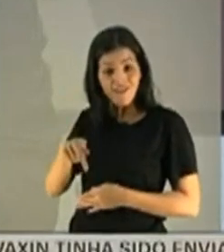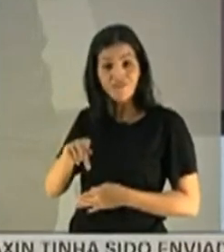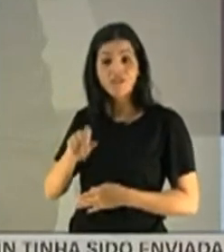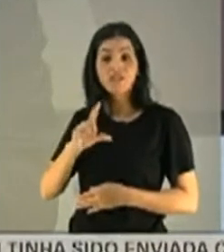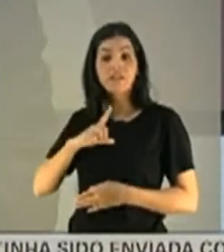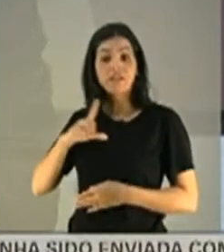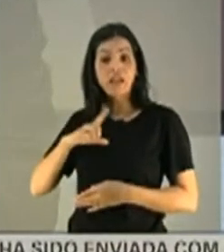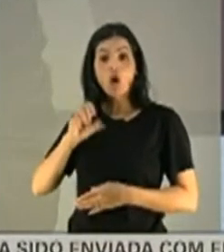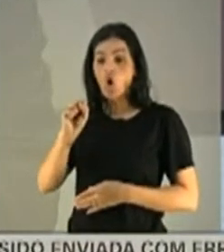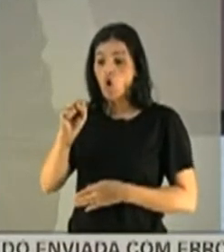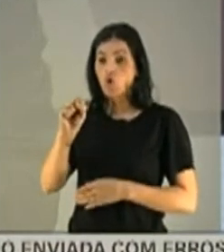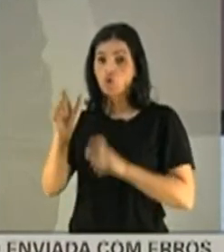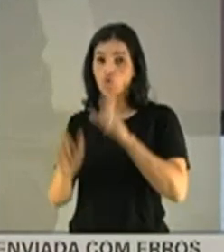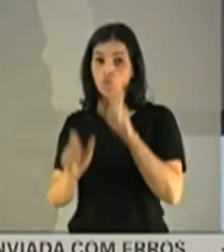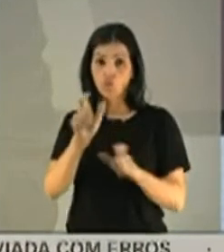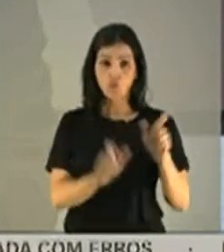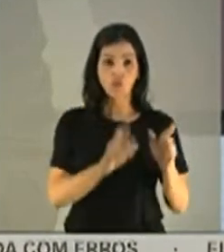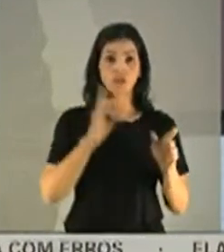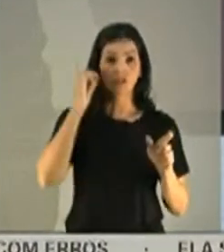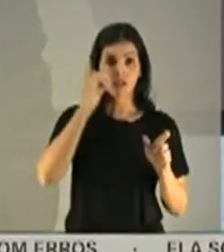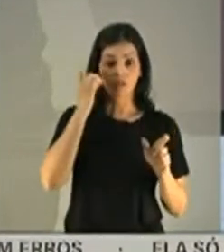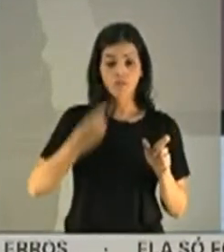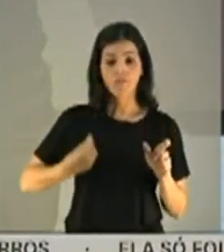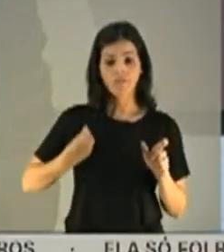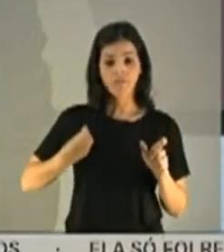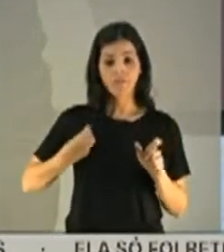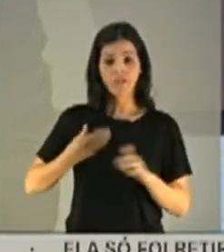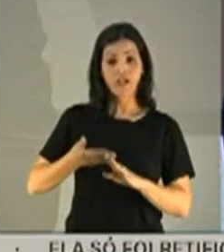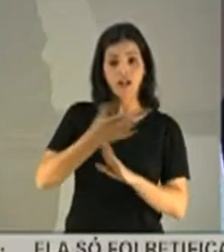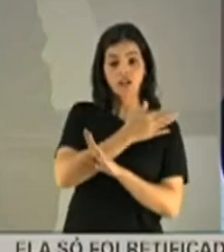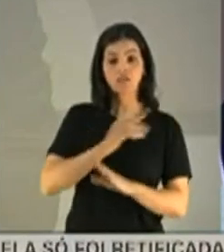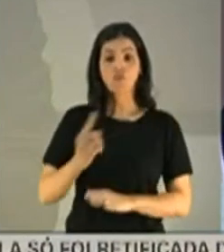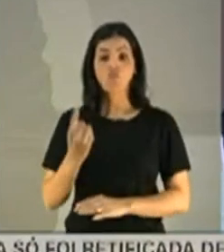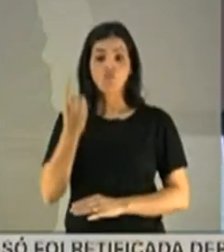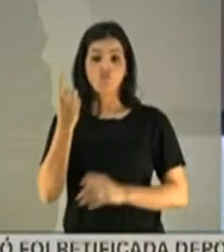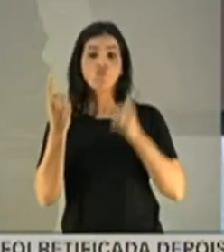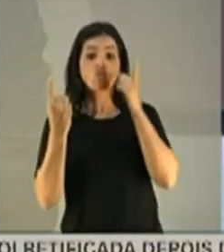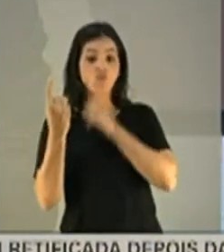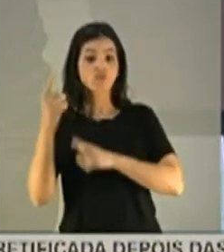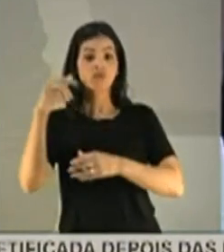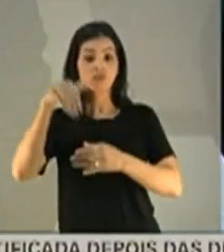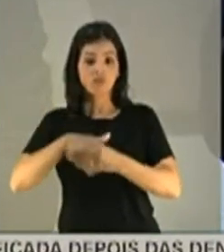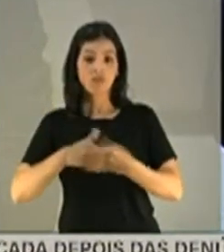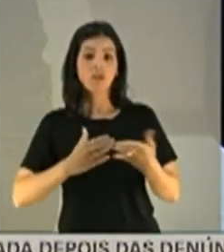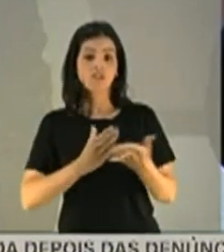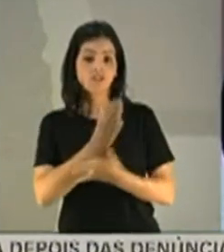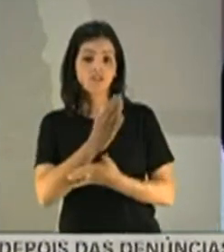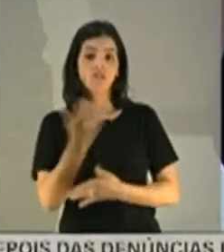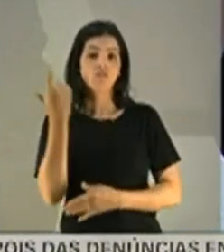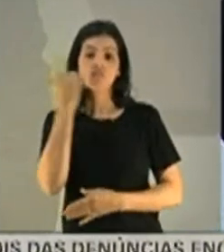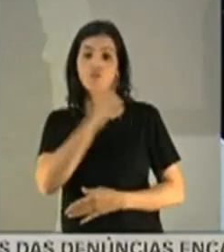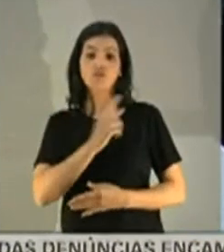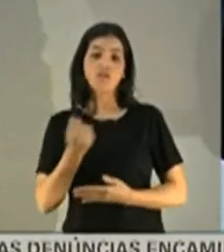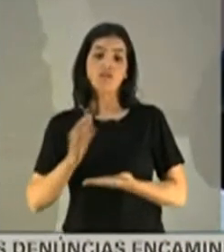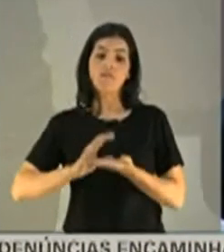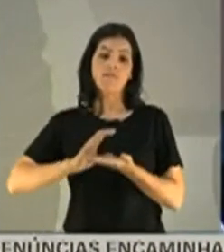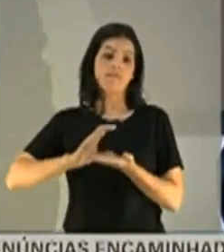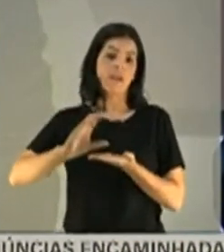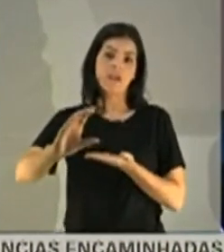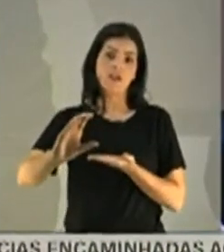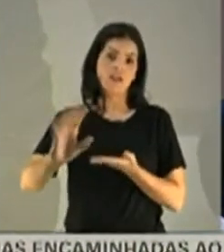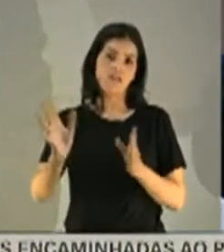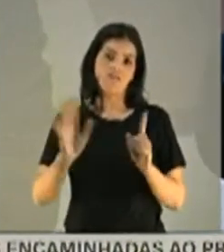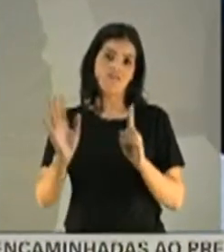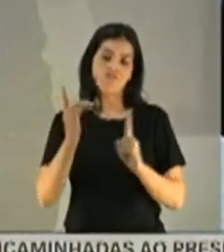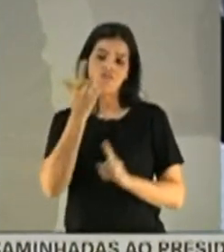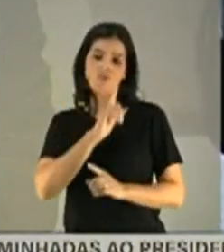8 deputados que estavam no mandato anterior, só um conseguiu reeleição. A gente não consegue usar emenda nesse sentido. Por